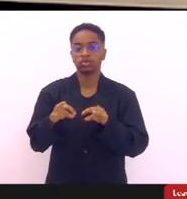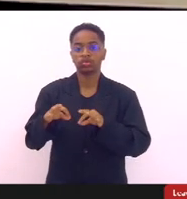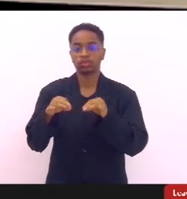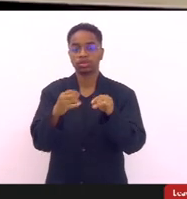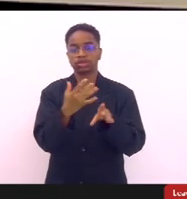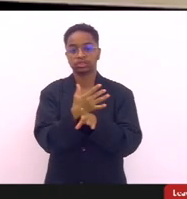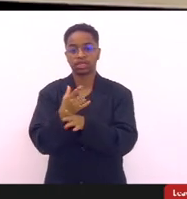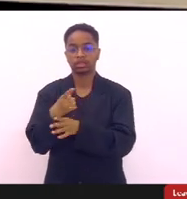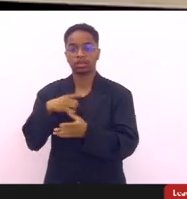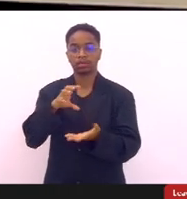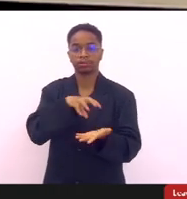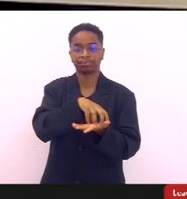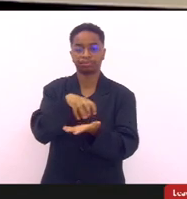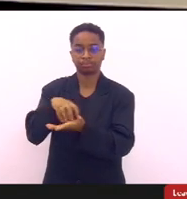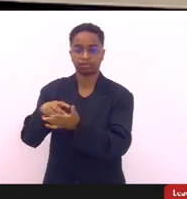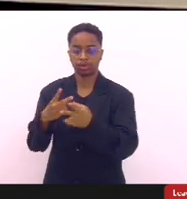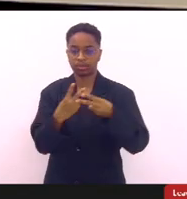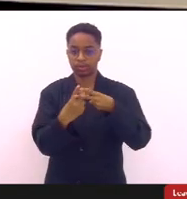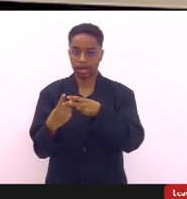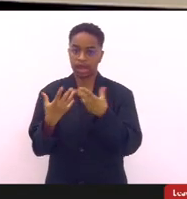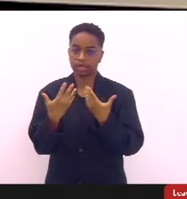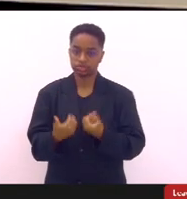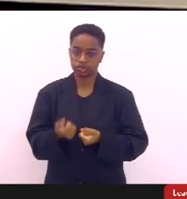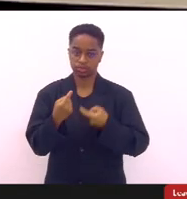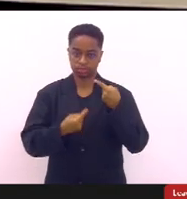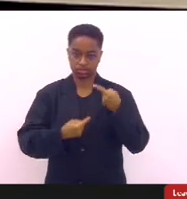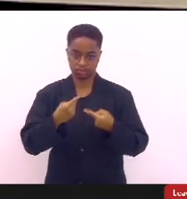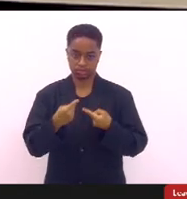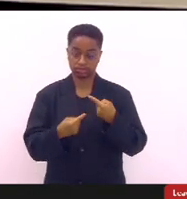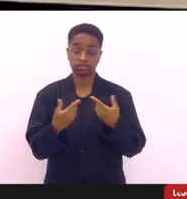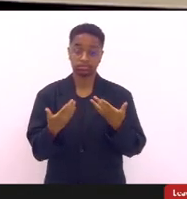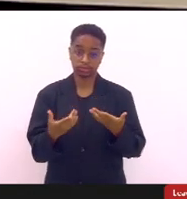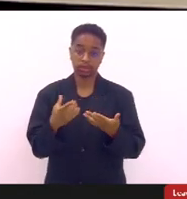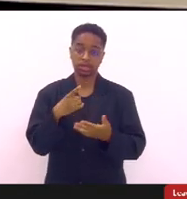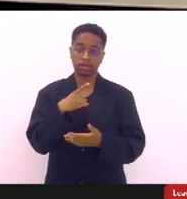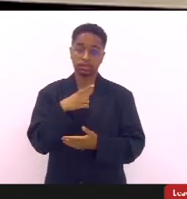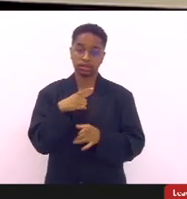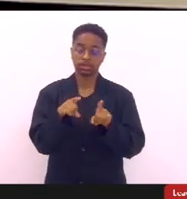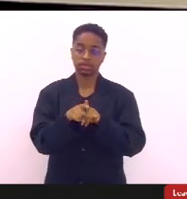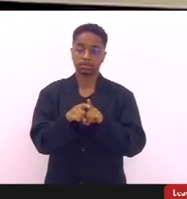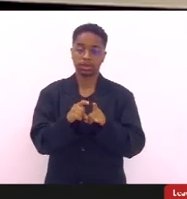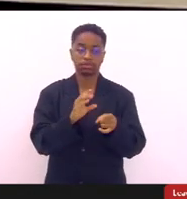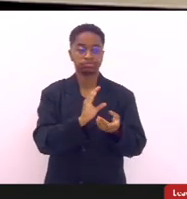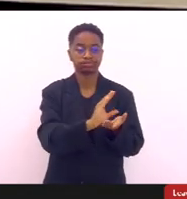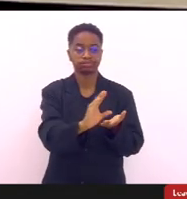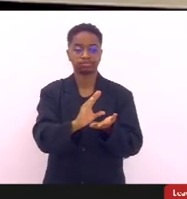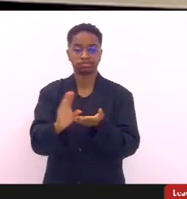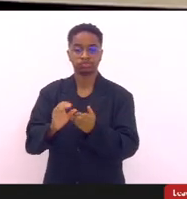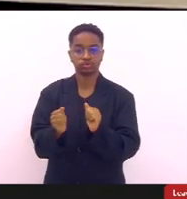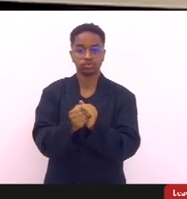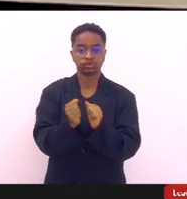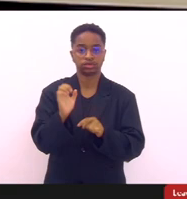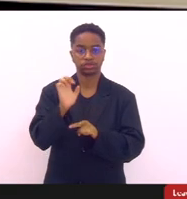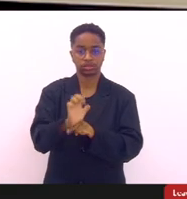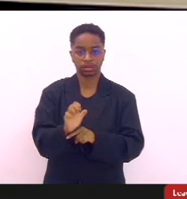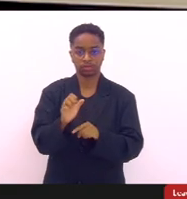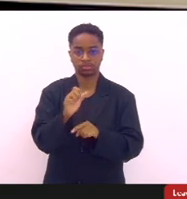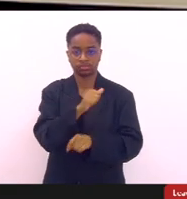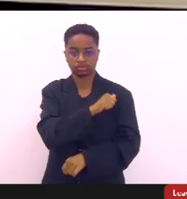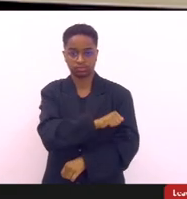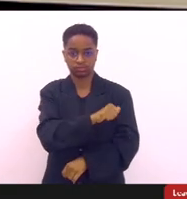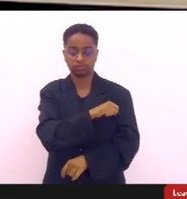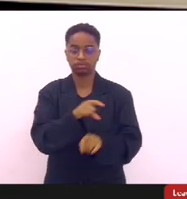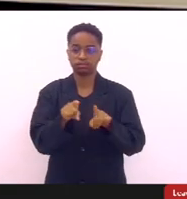Janeiro aderiram a essa política, né? Ela conta com o cofinanciamento do estado do Rio de Janeiro e